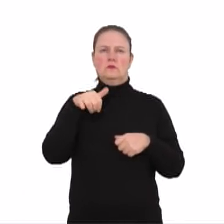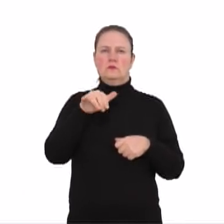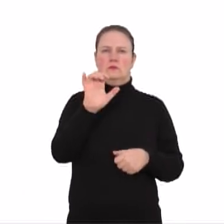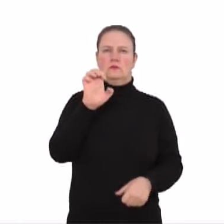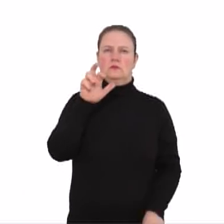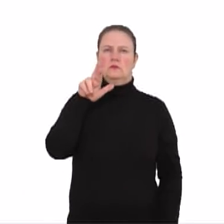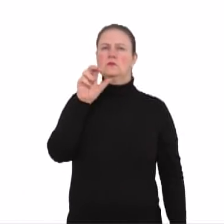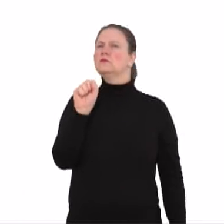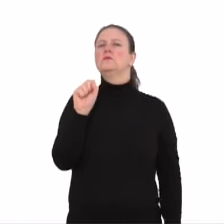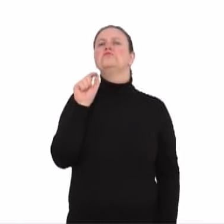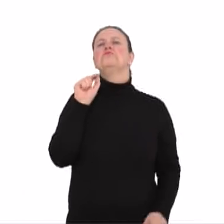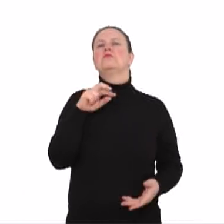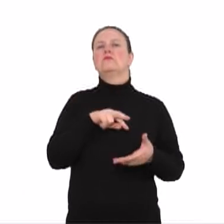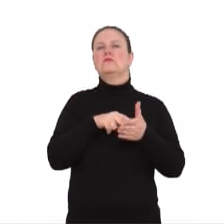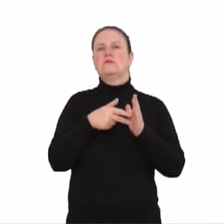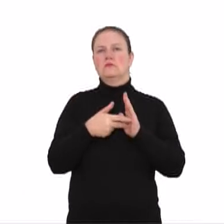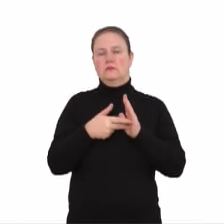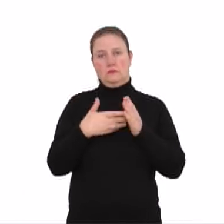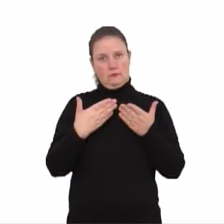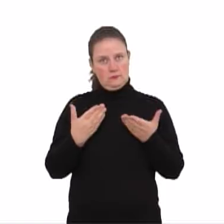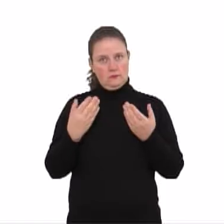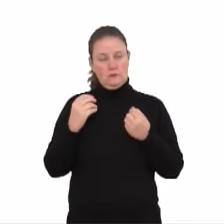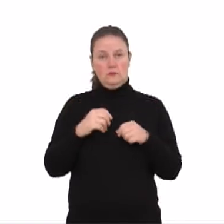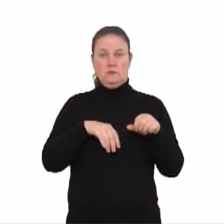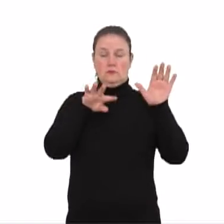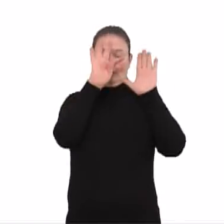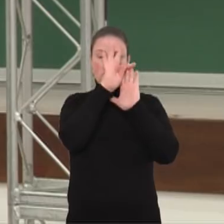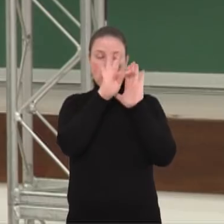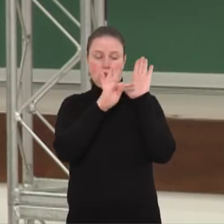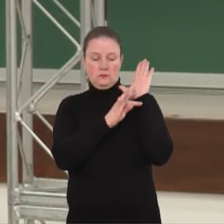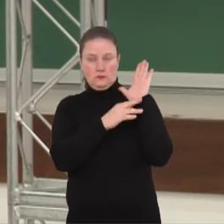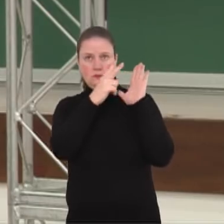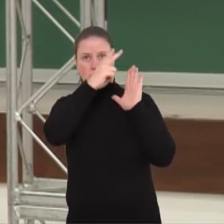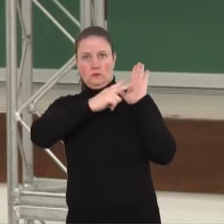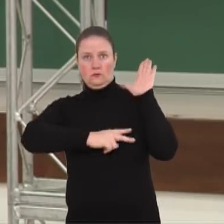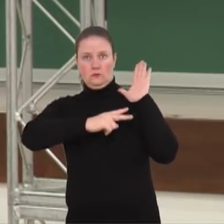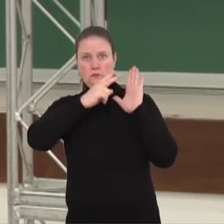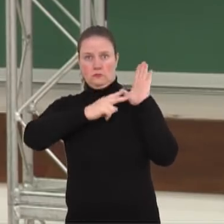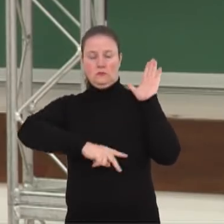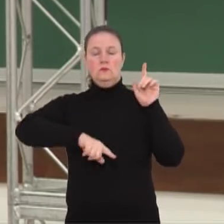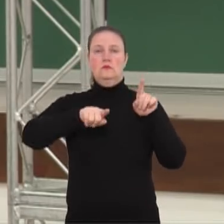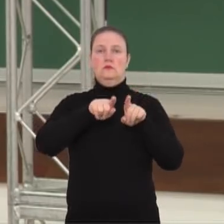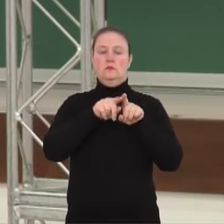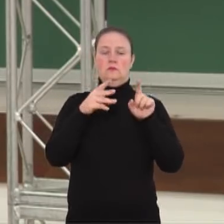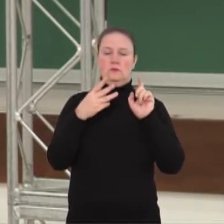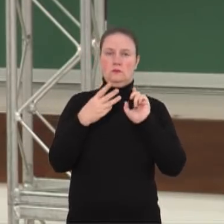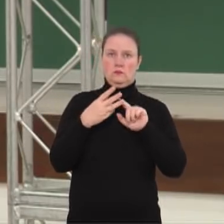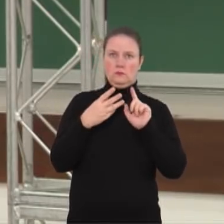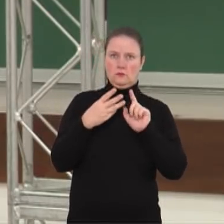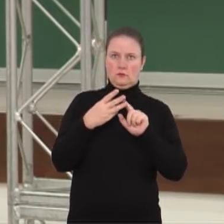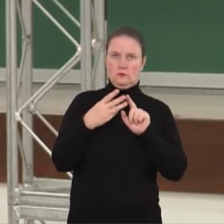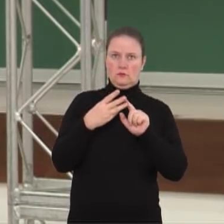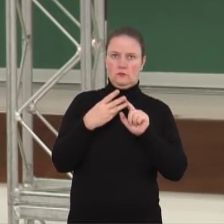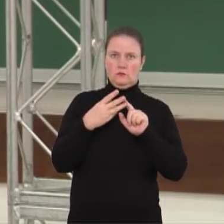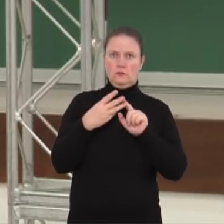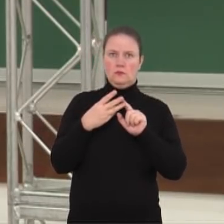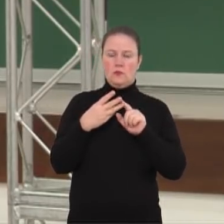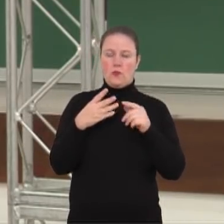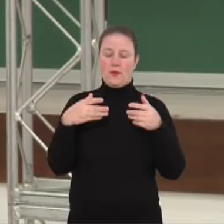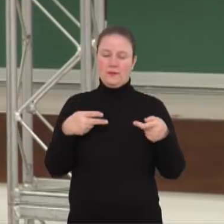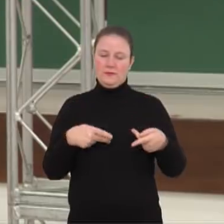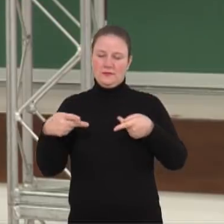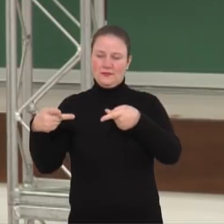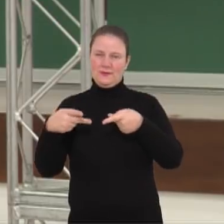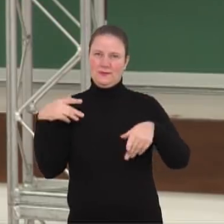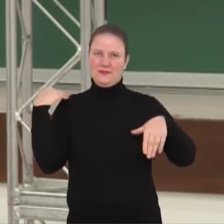que será que são isso? Nós vamos ler alguns textos e vamos ver alguns vocabulários referentes a parque de diversão. Vamos lá?